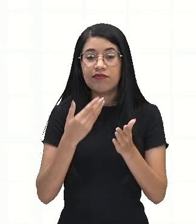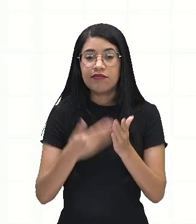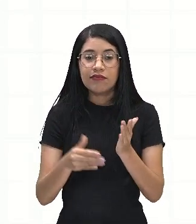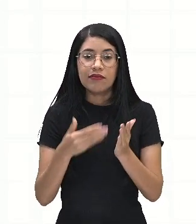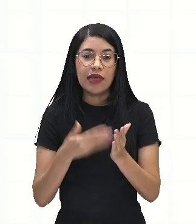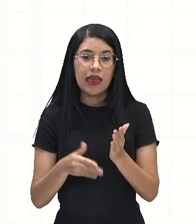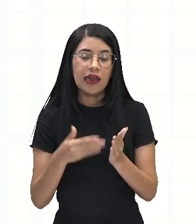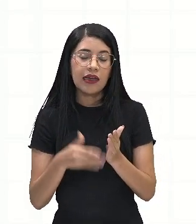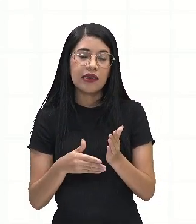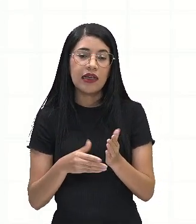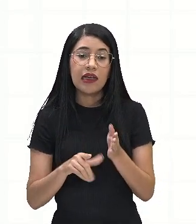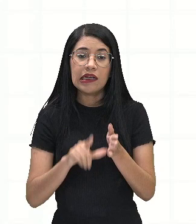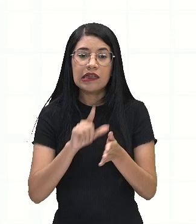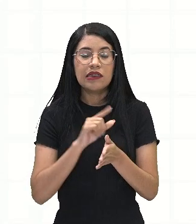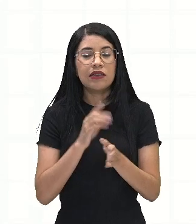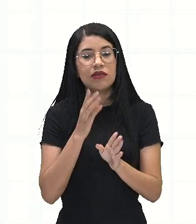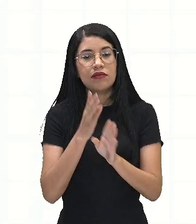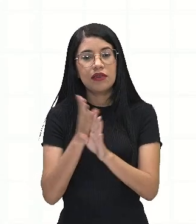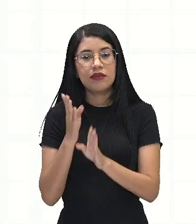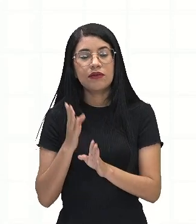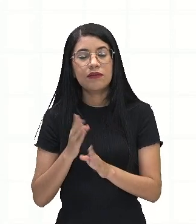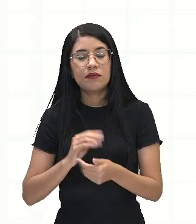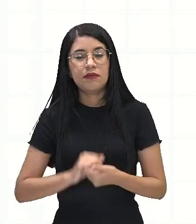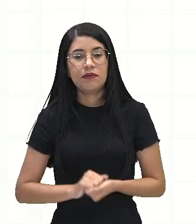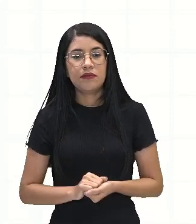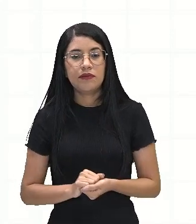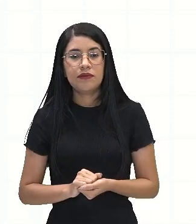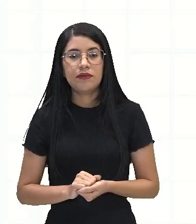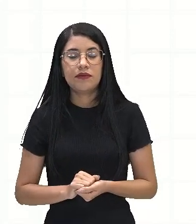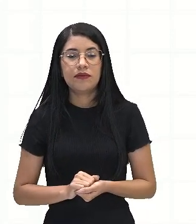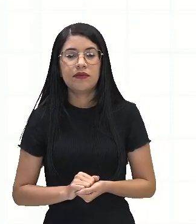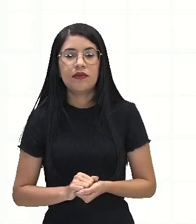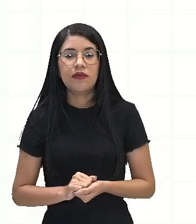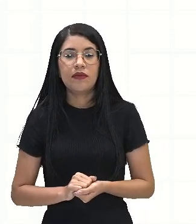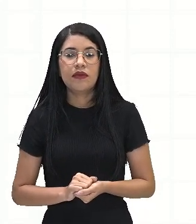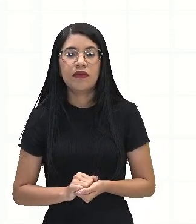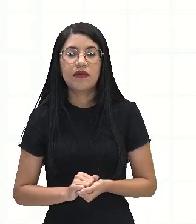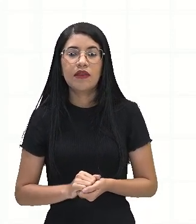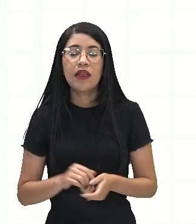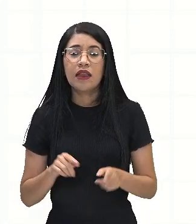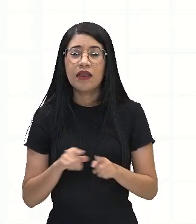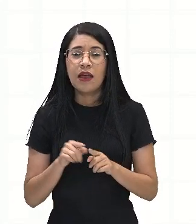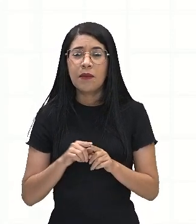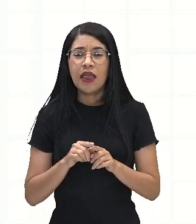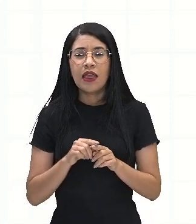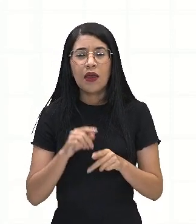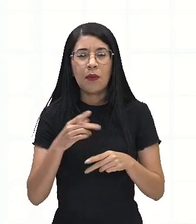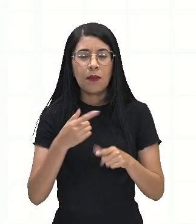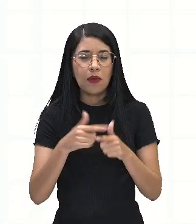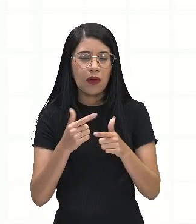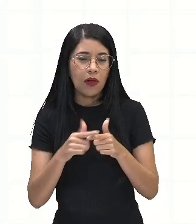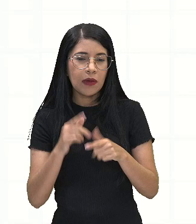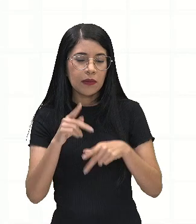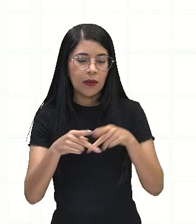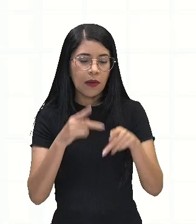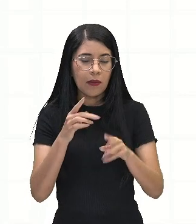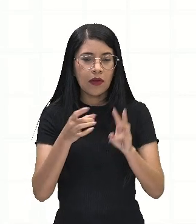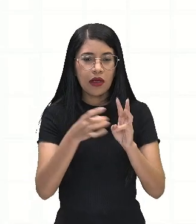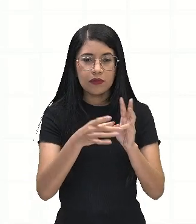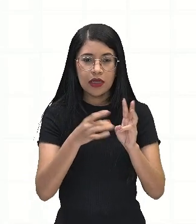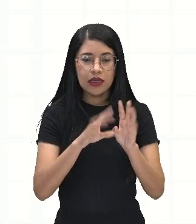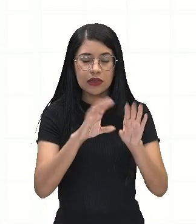perdidos sem mesmo terem sido descobertos, né? Impactos nas populações indígenas e também